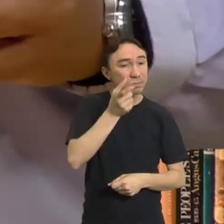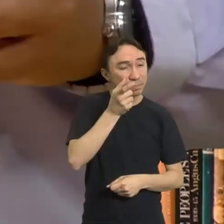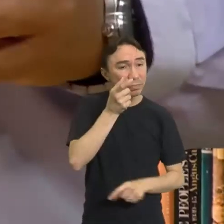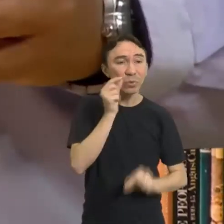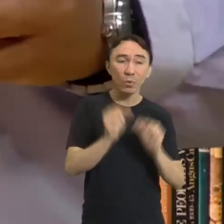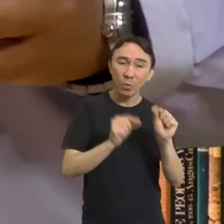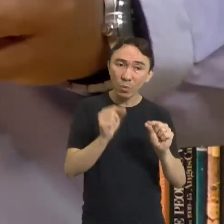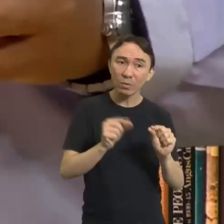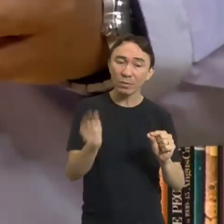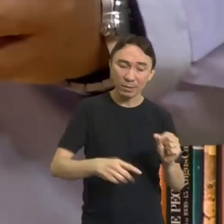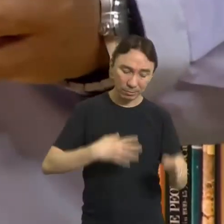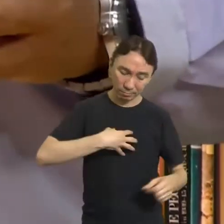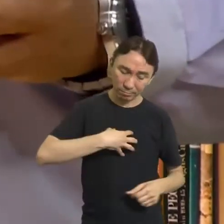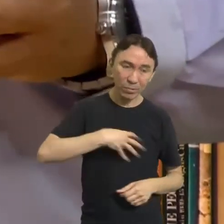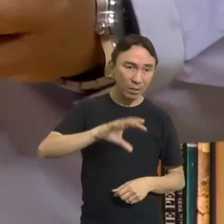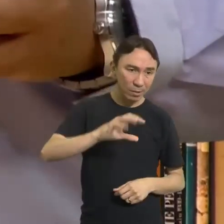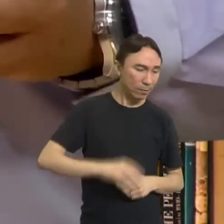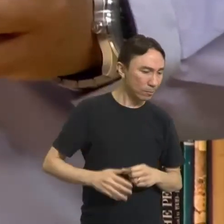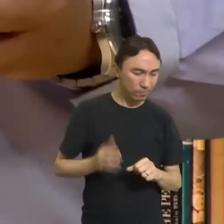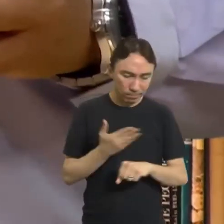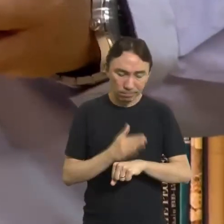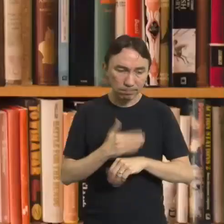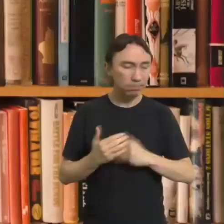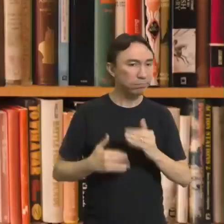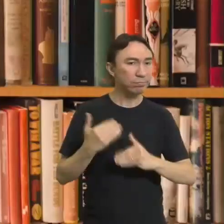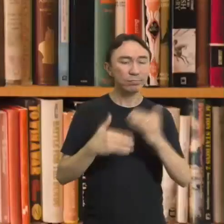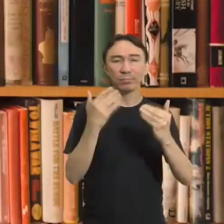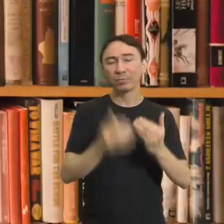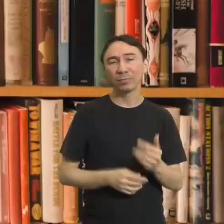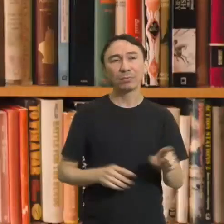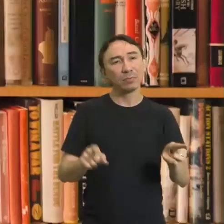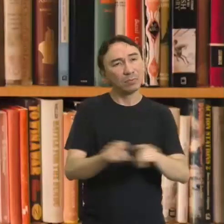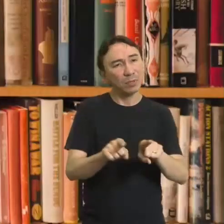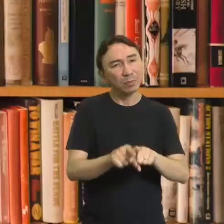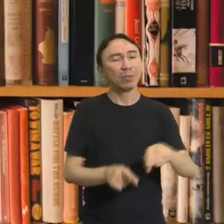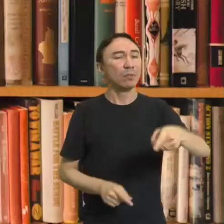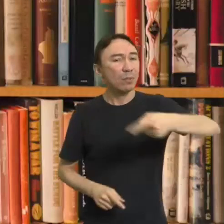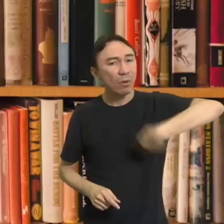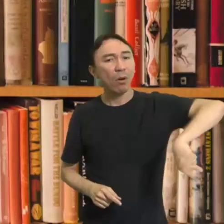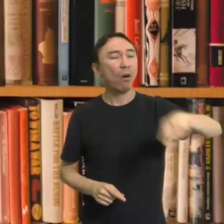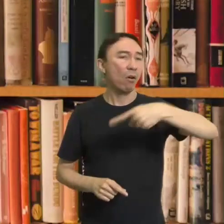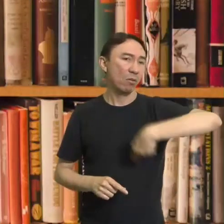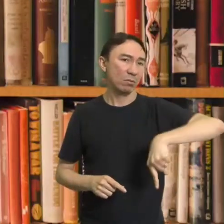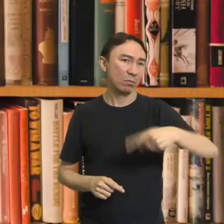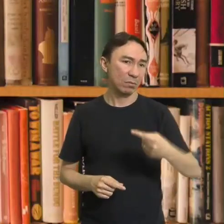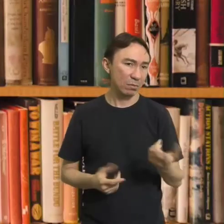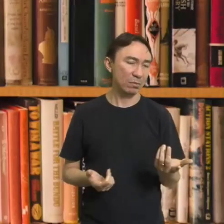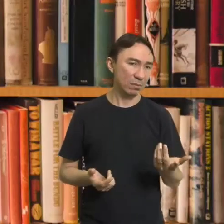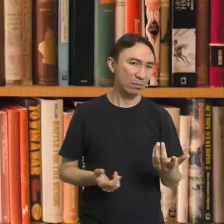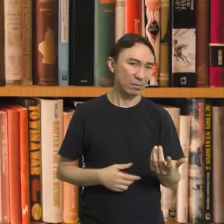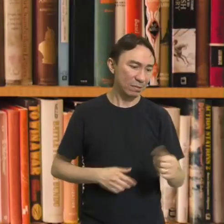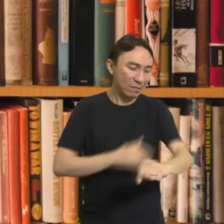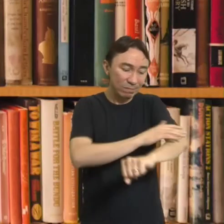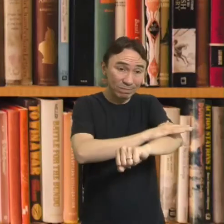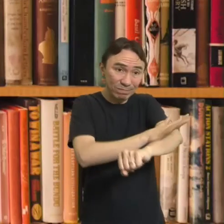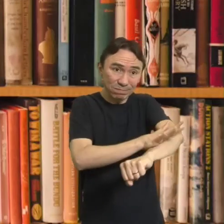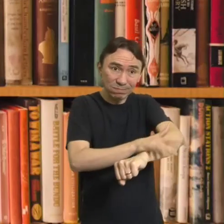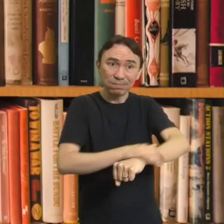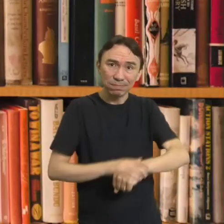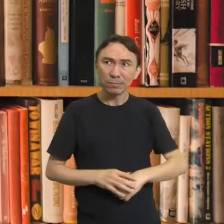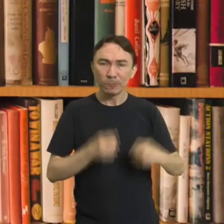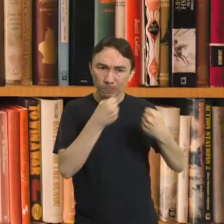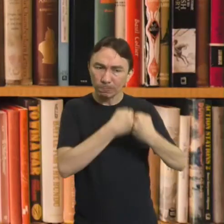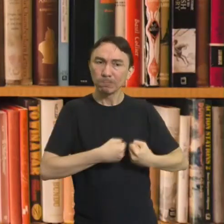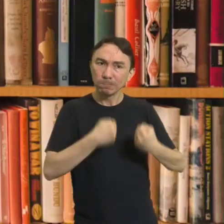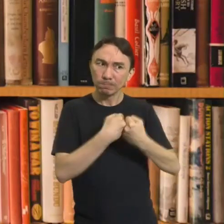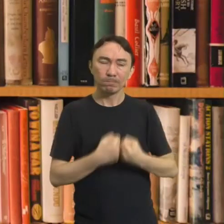da identidade e de como nós, enquanto agentes, combatentes do racismo, podemos nos